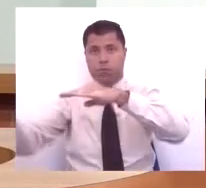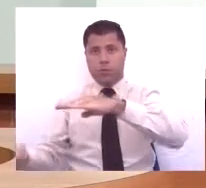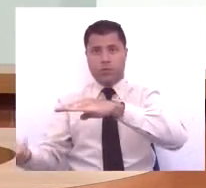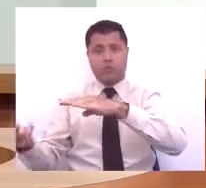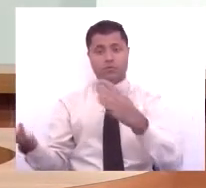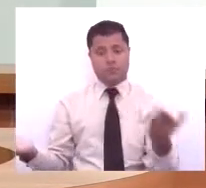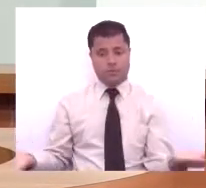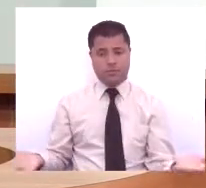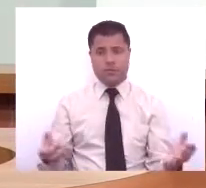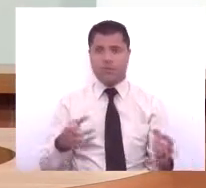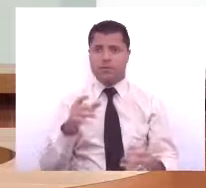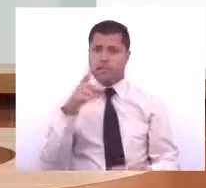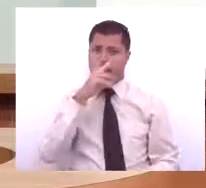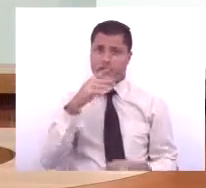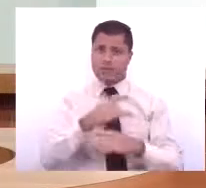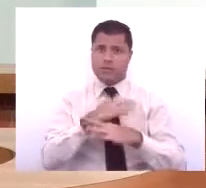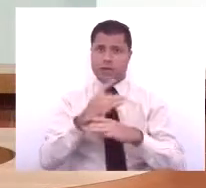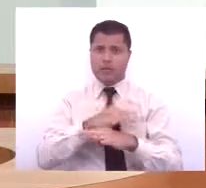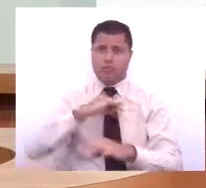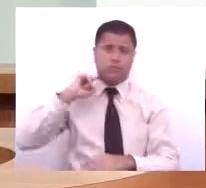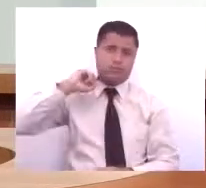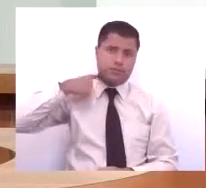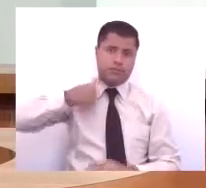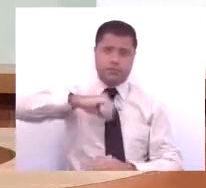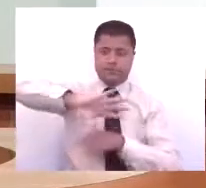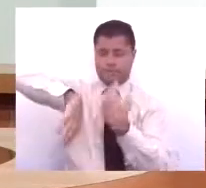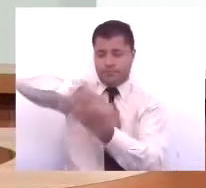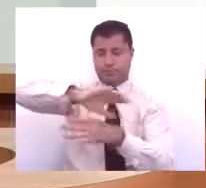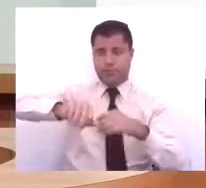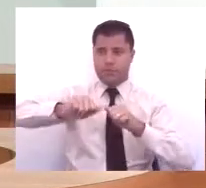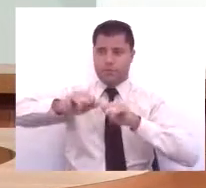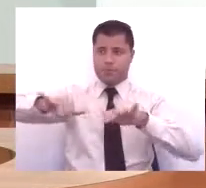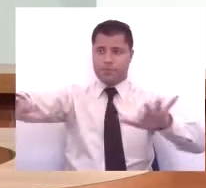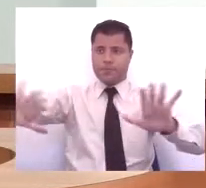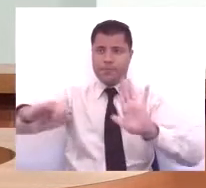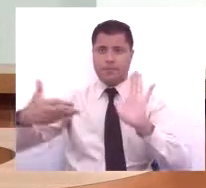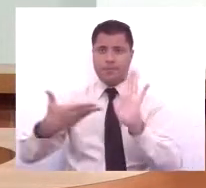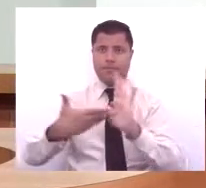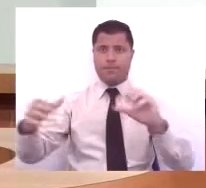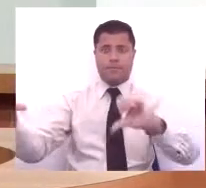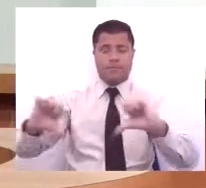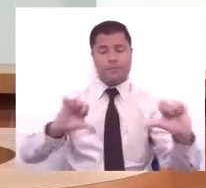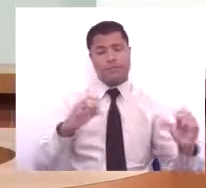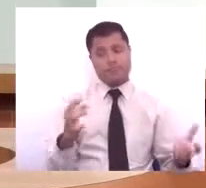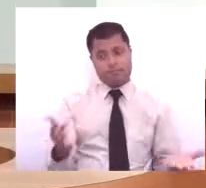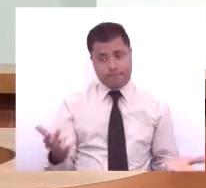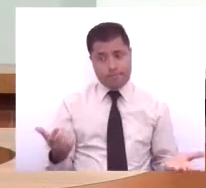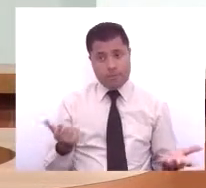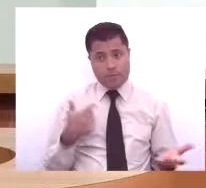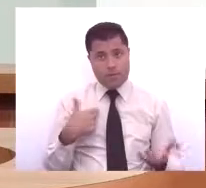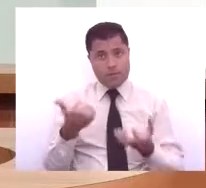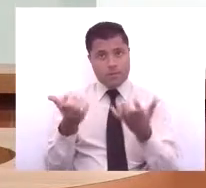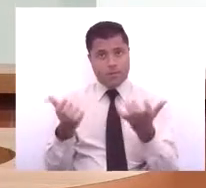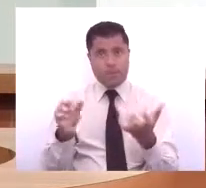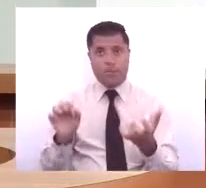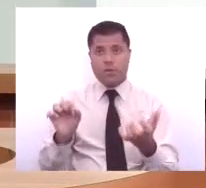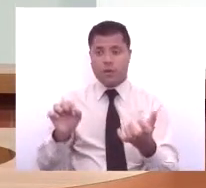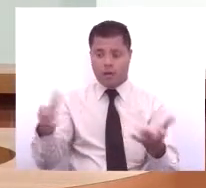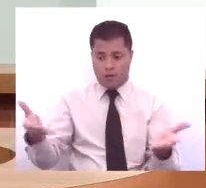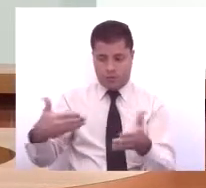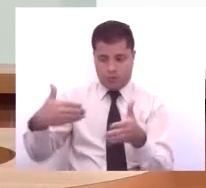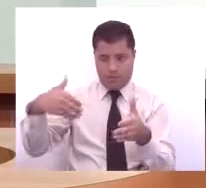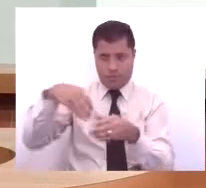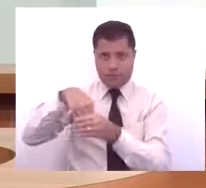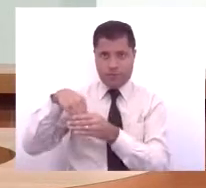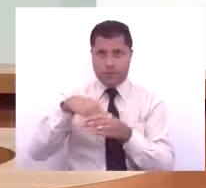toda emporcalhada, né? Realmente foi, eu espero, né, que essa tenha sido de verdade a última eleição que